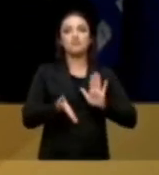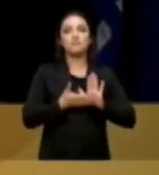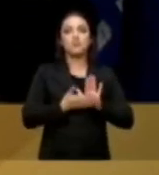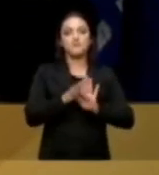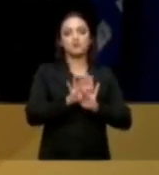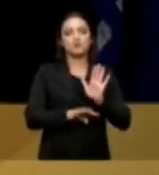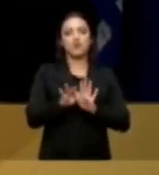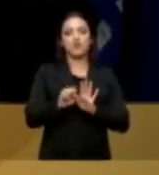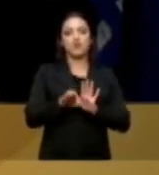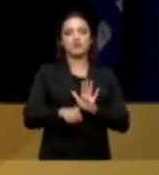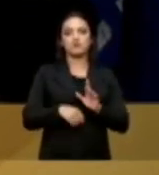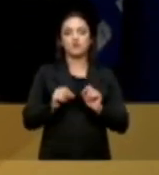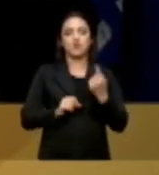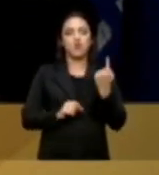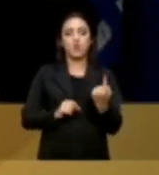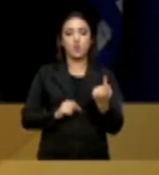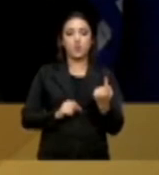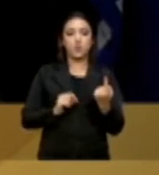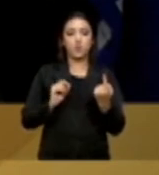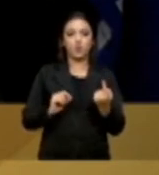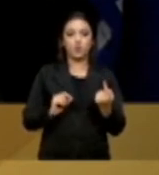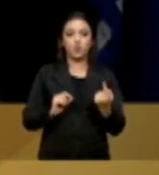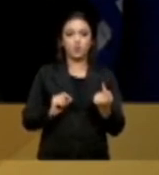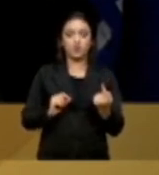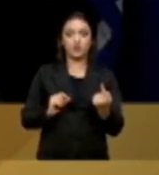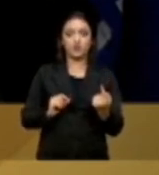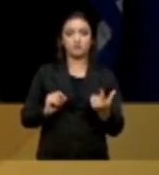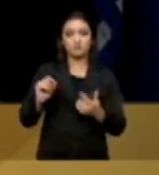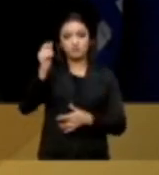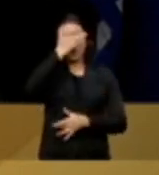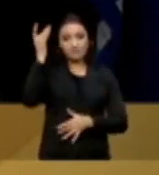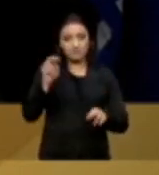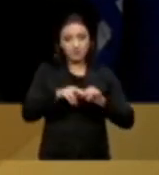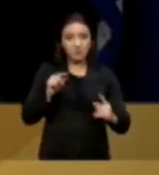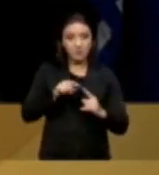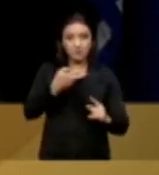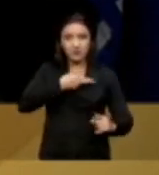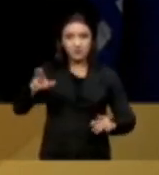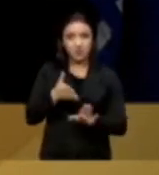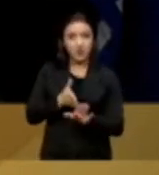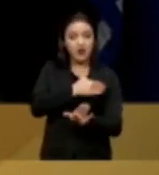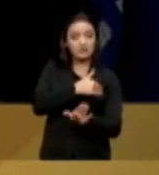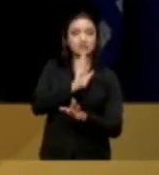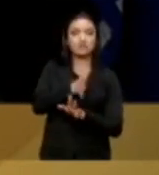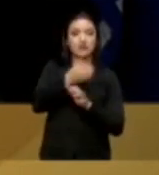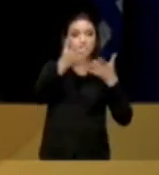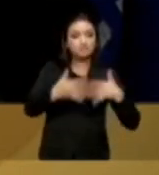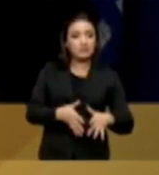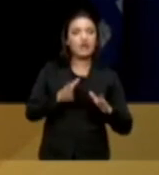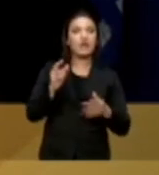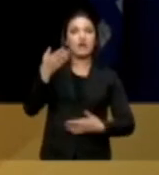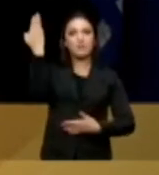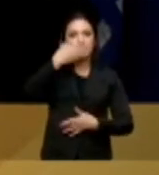repercussão geral. 1. A objeção de consciência por motivos religiosos, previamente apresentada e devidamente fundamentada pelo